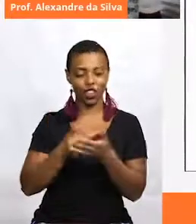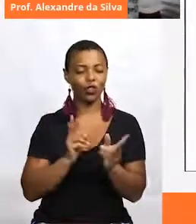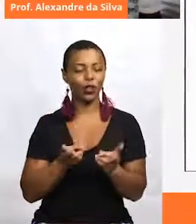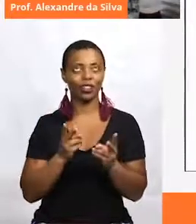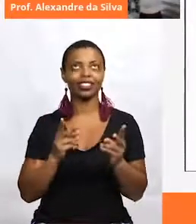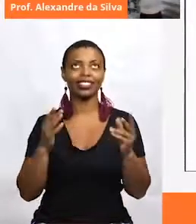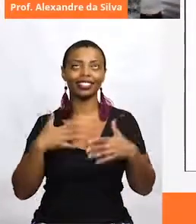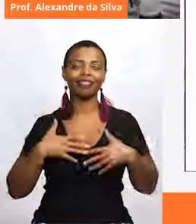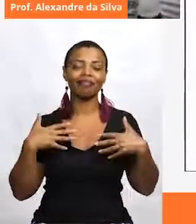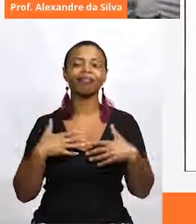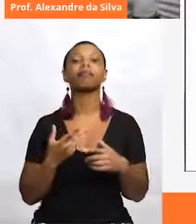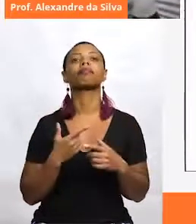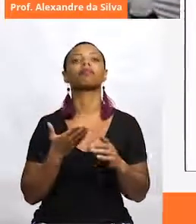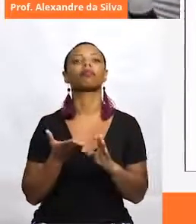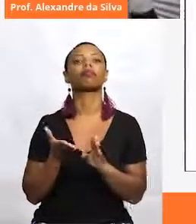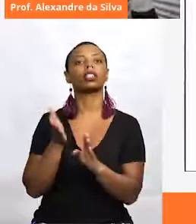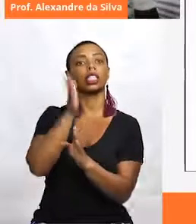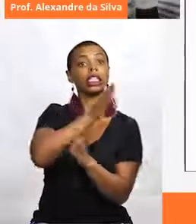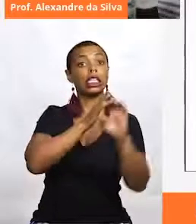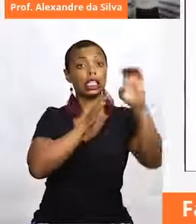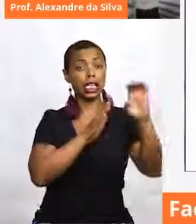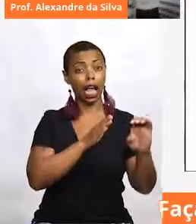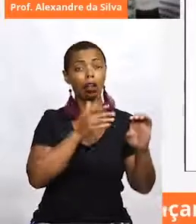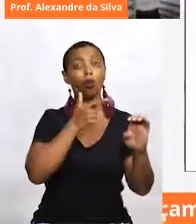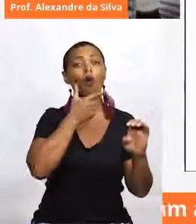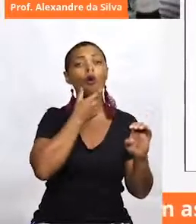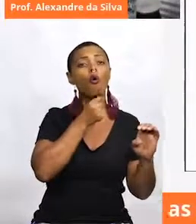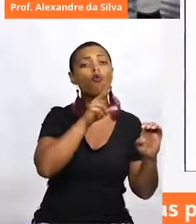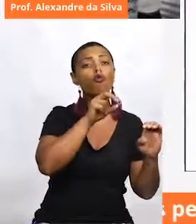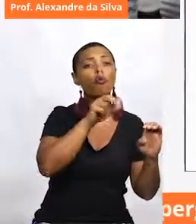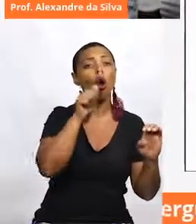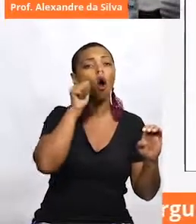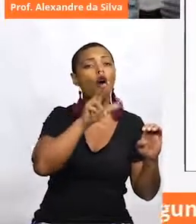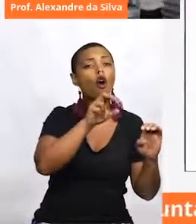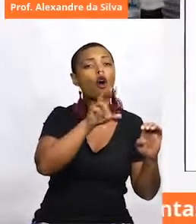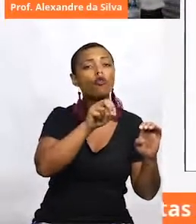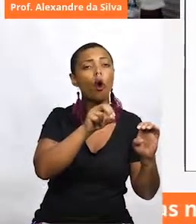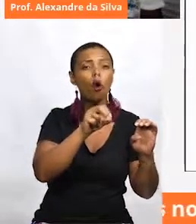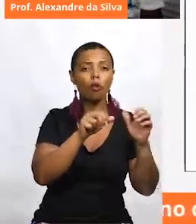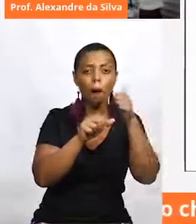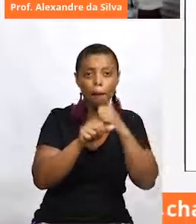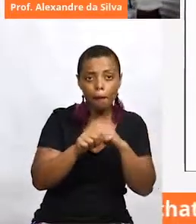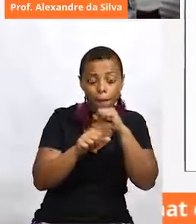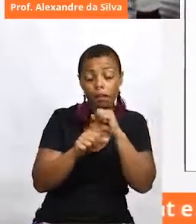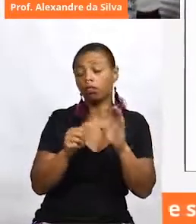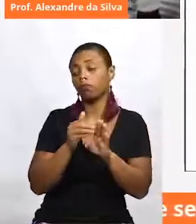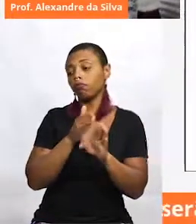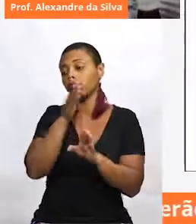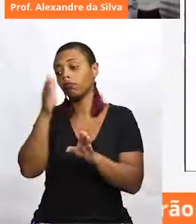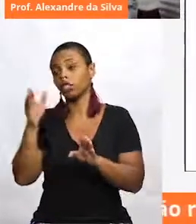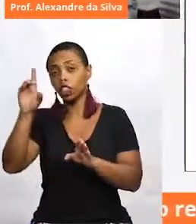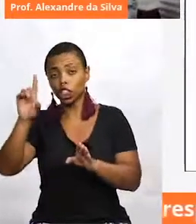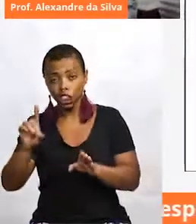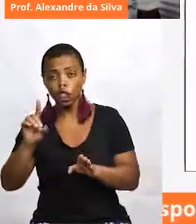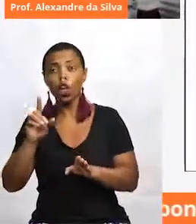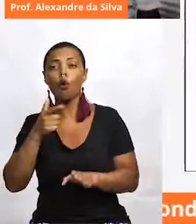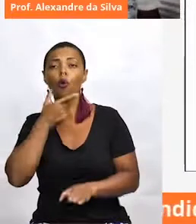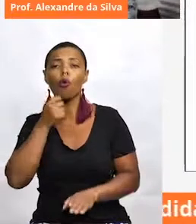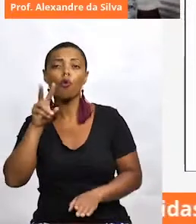Do lado esquerdo da minha mãe, meus avós maternos. Do lado direito, meus avós paternos, né?